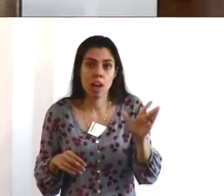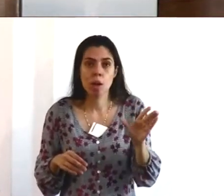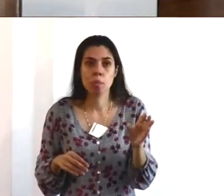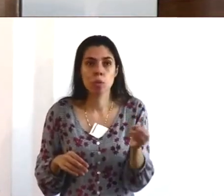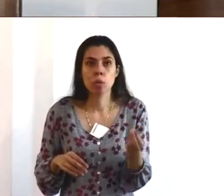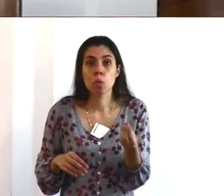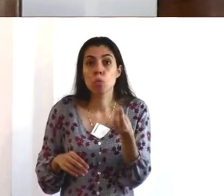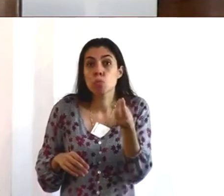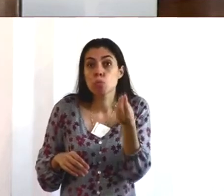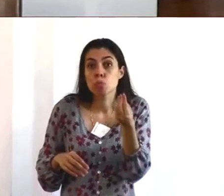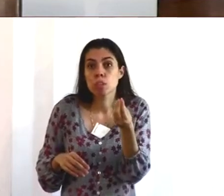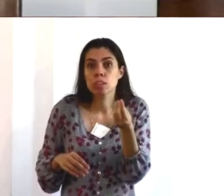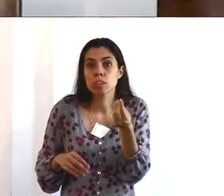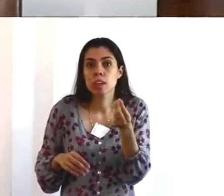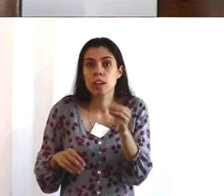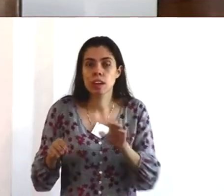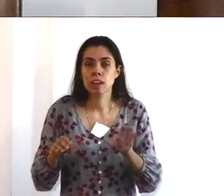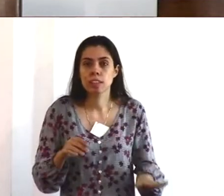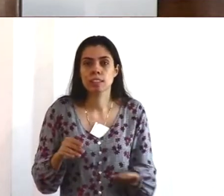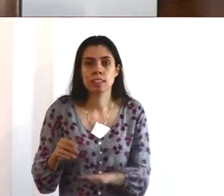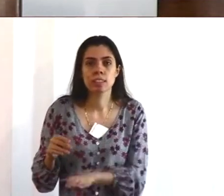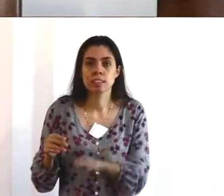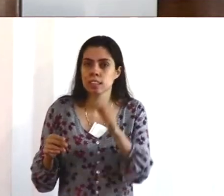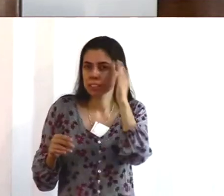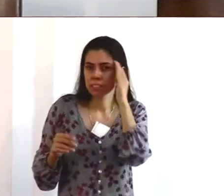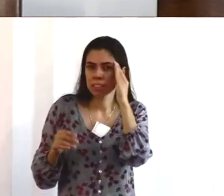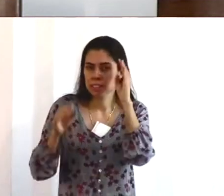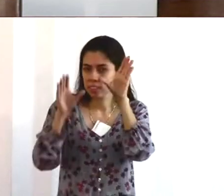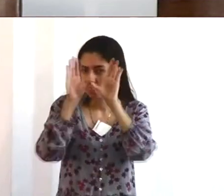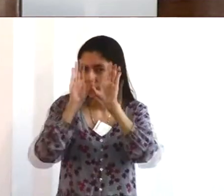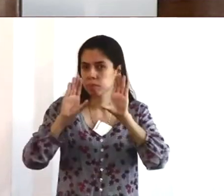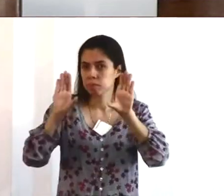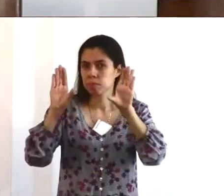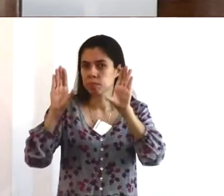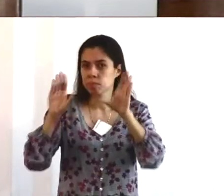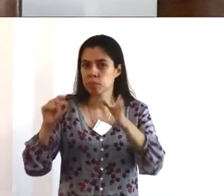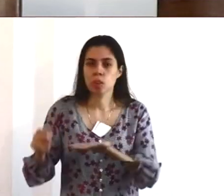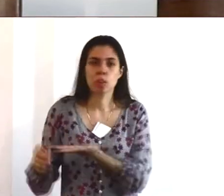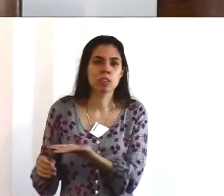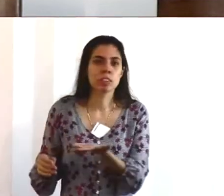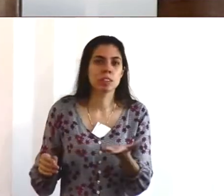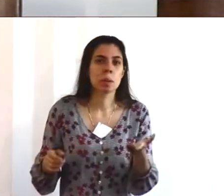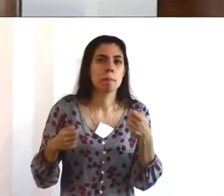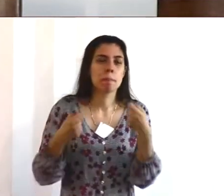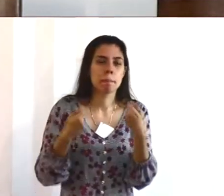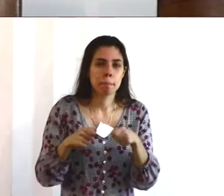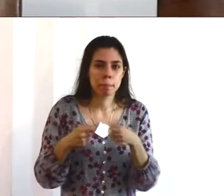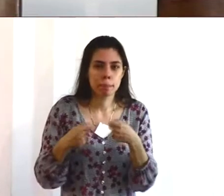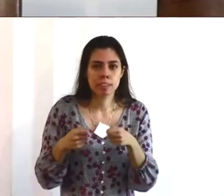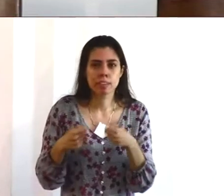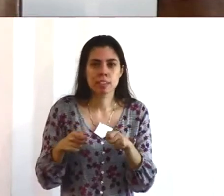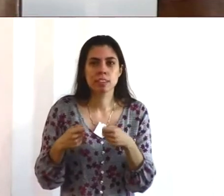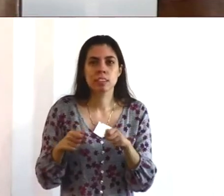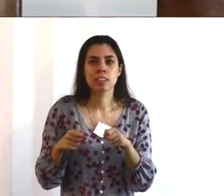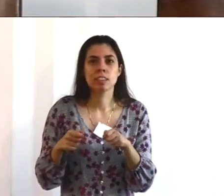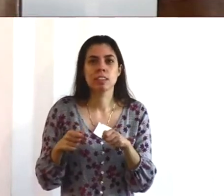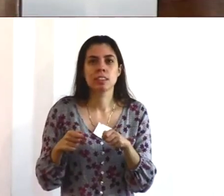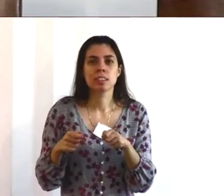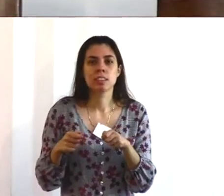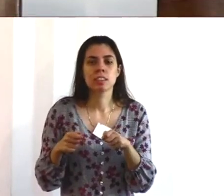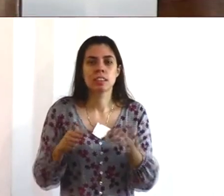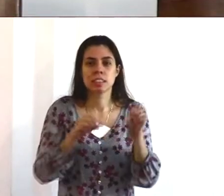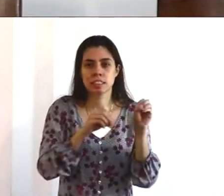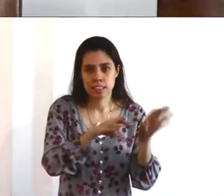não sabe nada a respeito do céu. E é nesse momento que você, pai e mãe, precisam entrar,